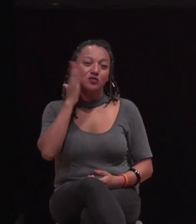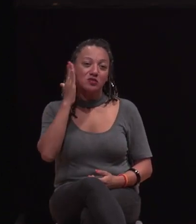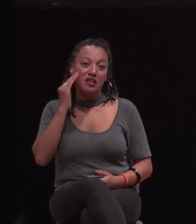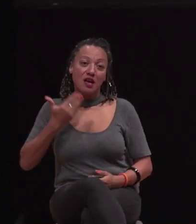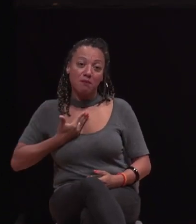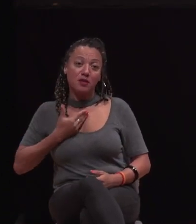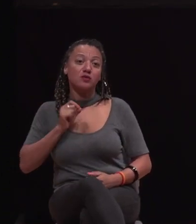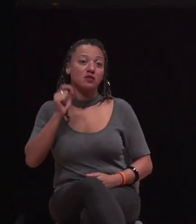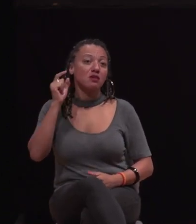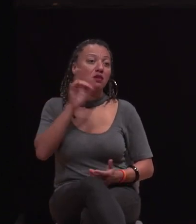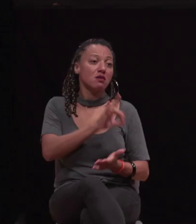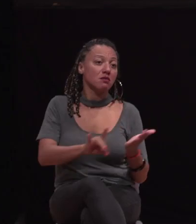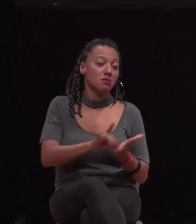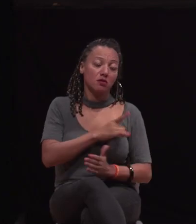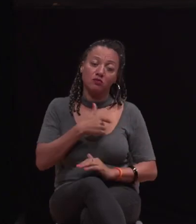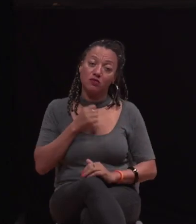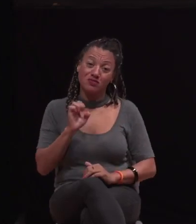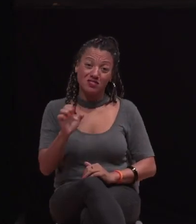Então,